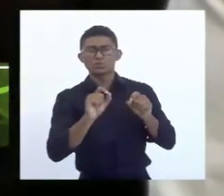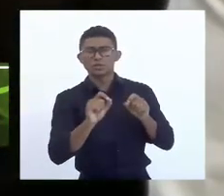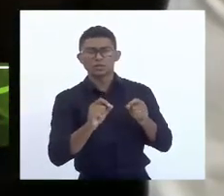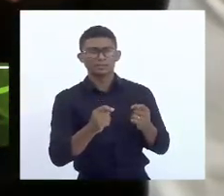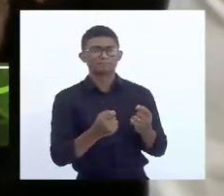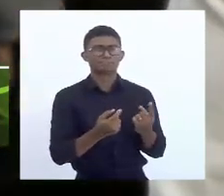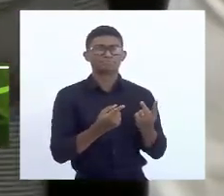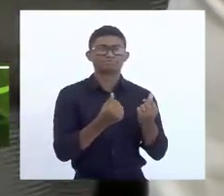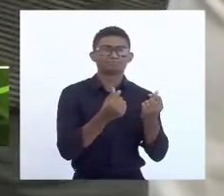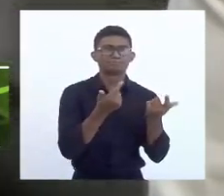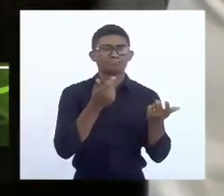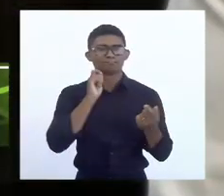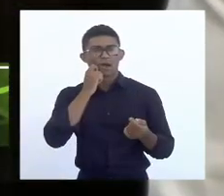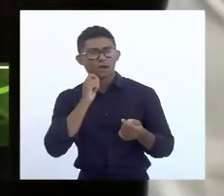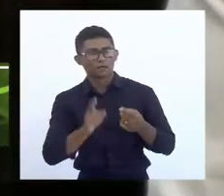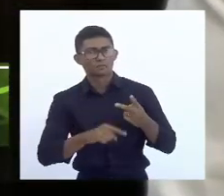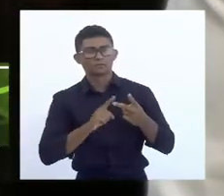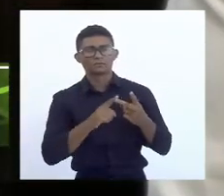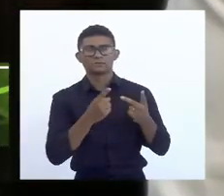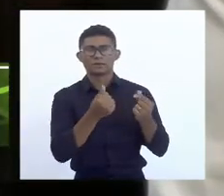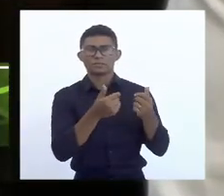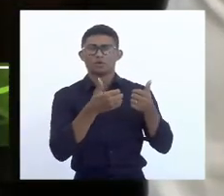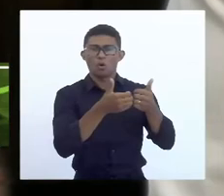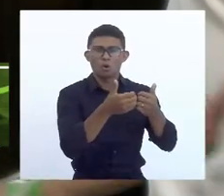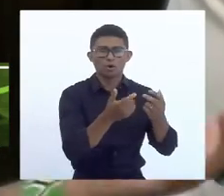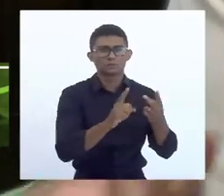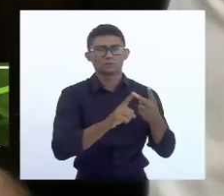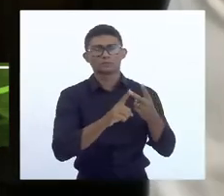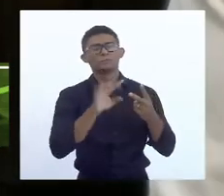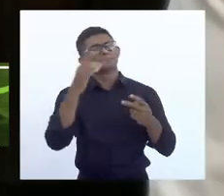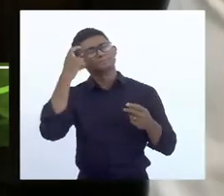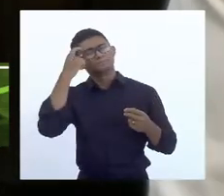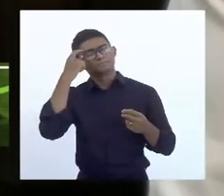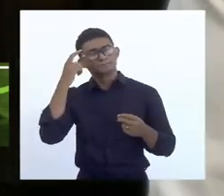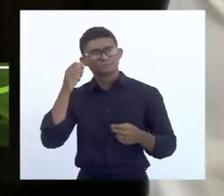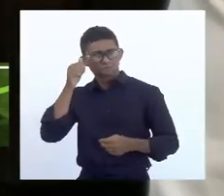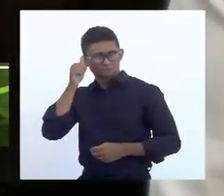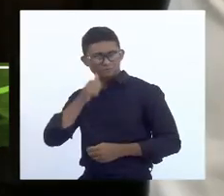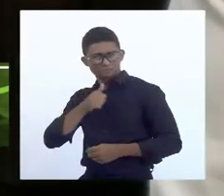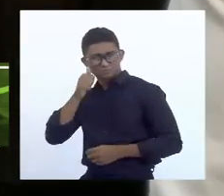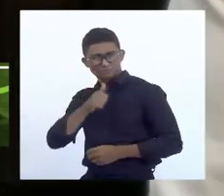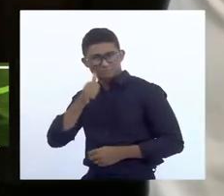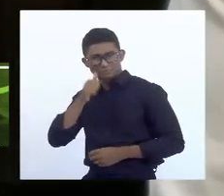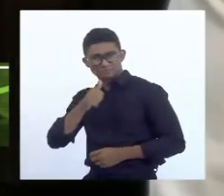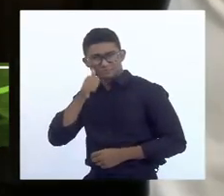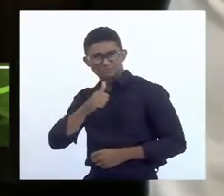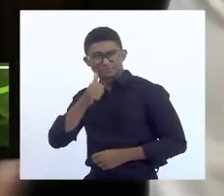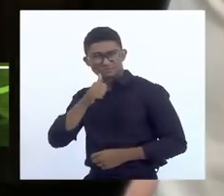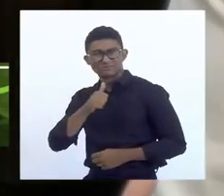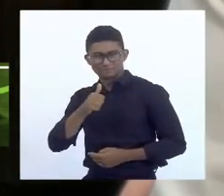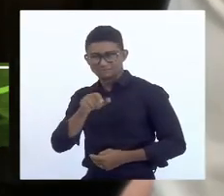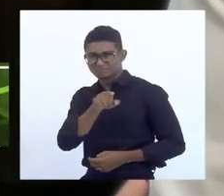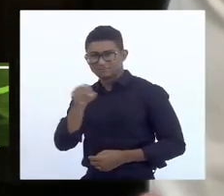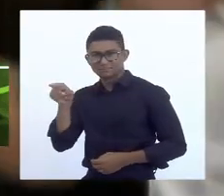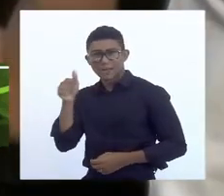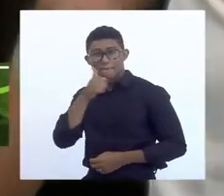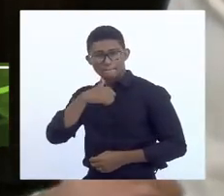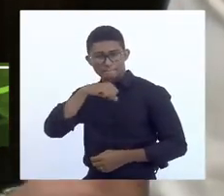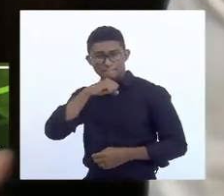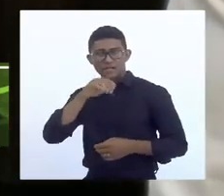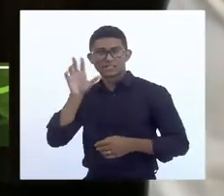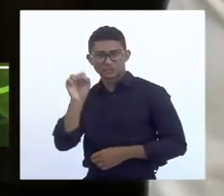ônibus, política é se a mãe solo, das 11 milhões de mães solo que tem no país, sendo que as mulheres